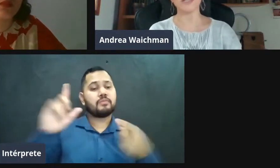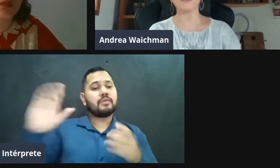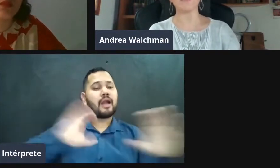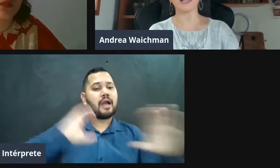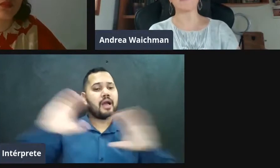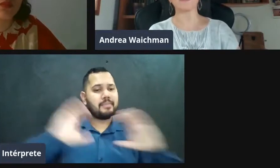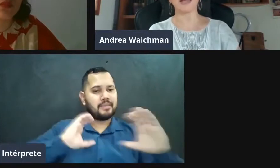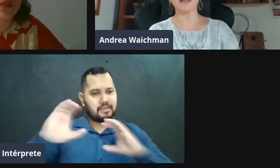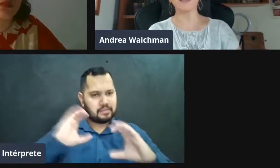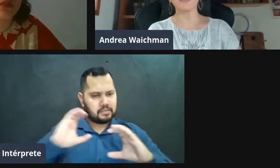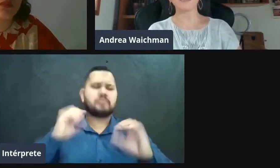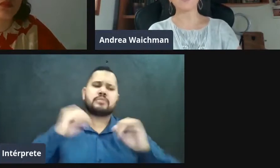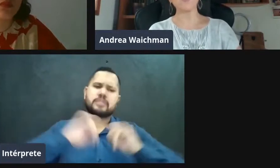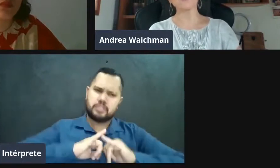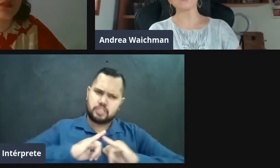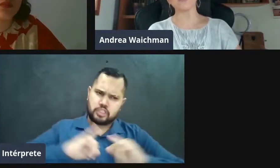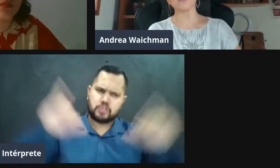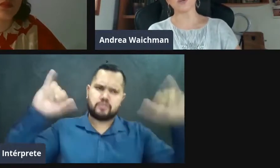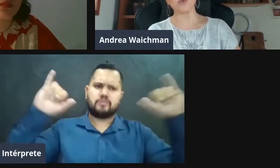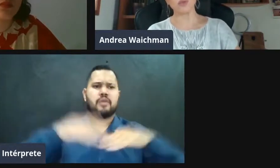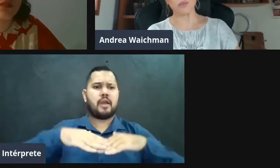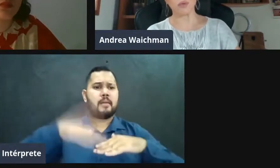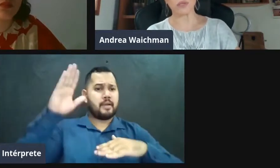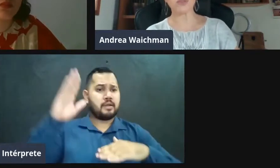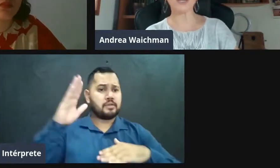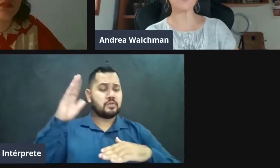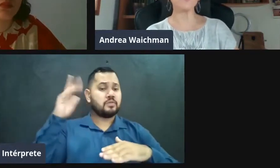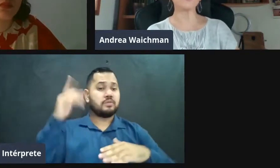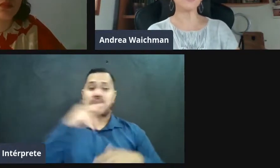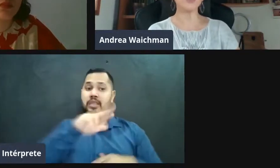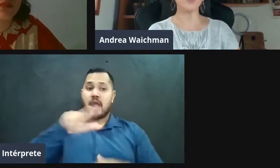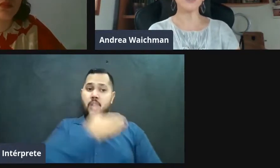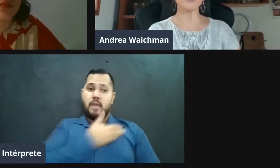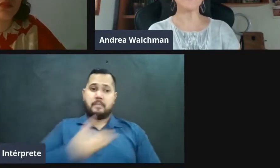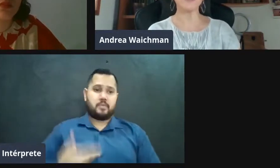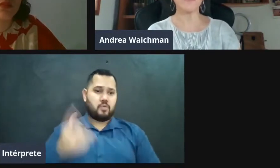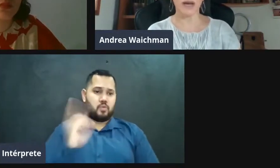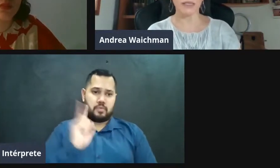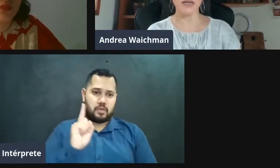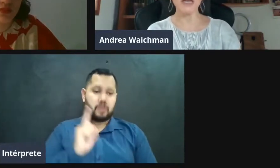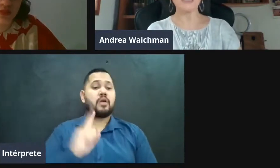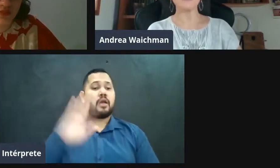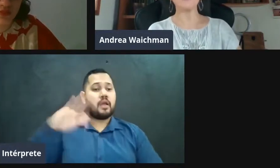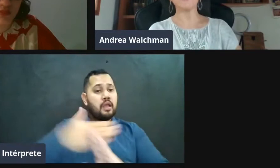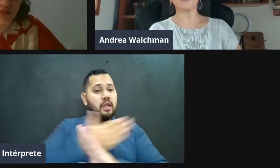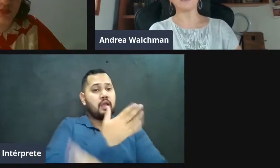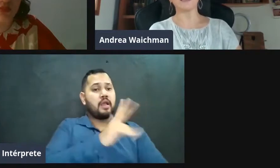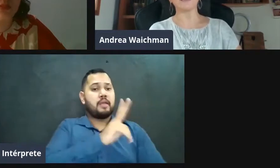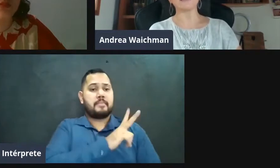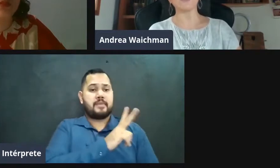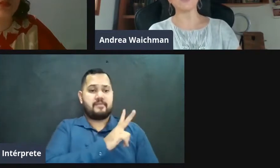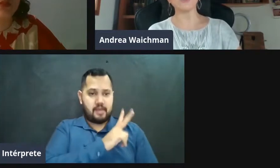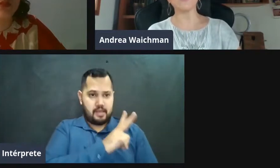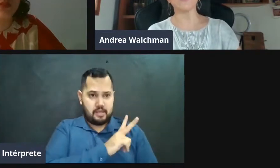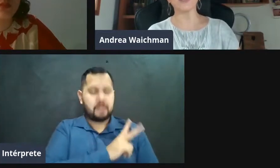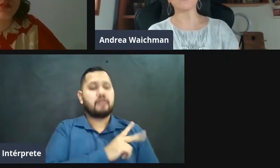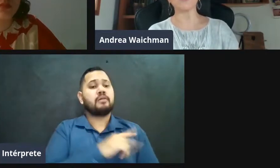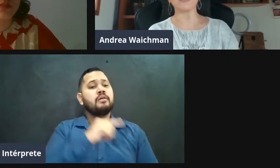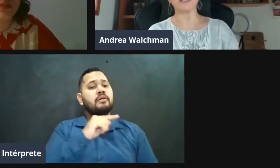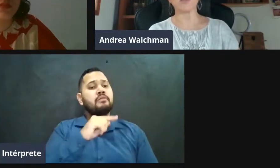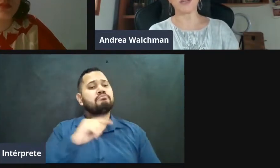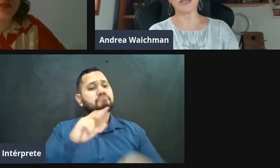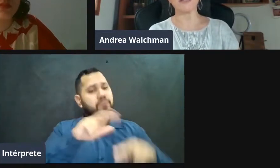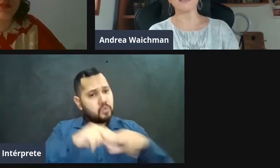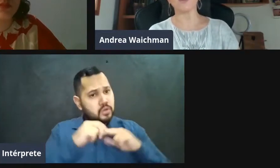maior articulação para captar recursos que não são recursos públicos, recursos de origem privada. E, nesse sentido, eu